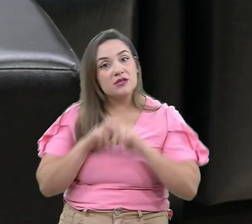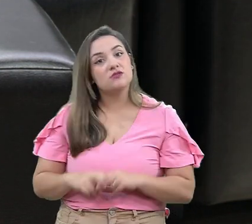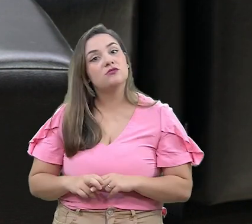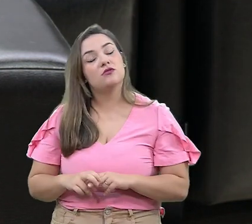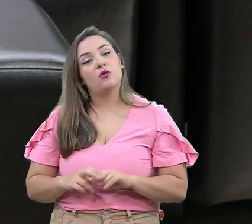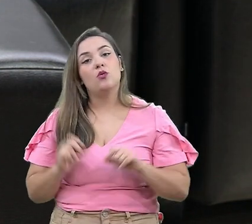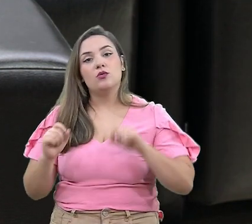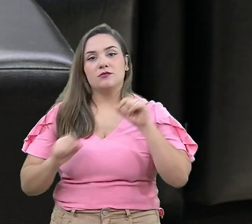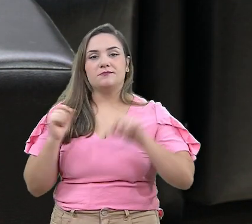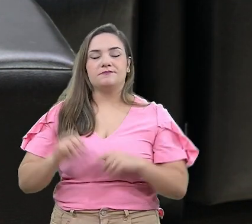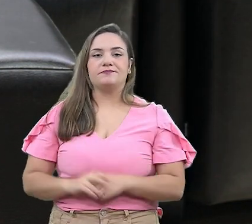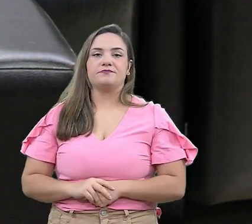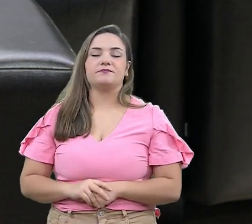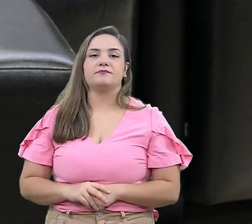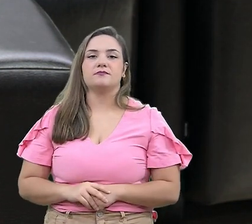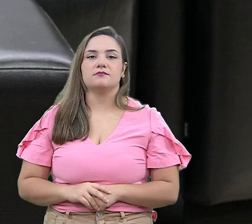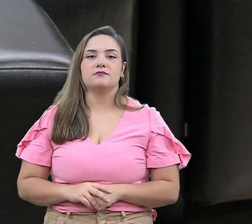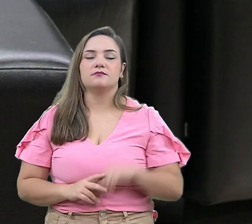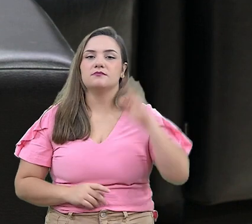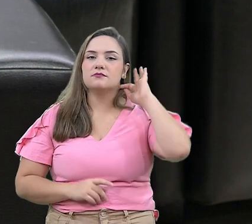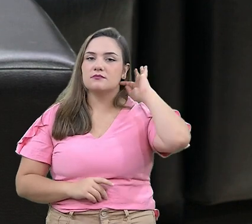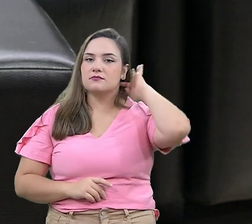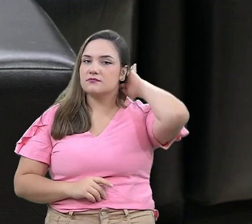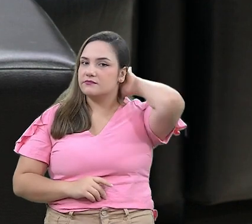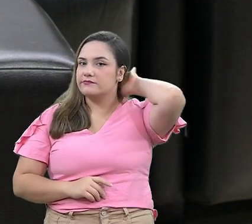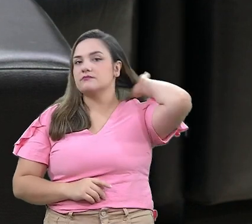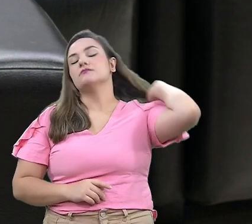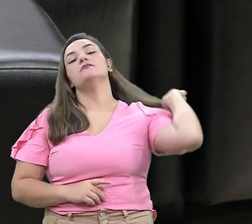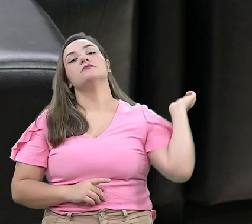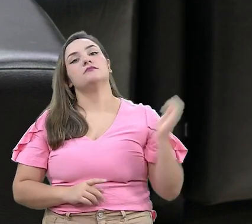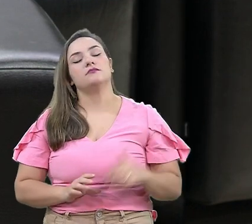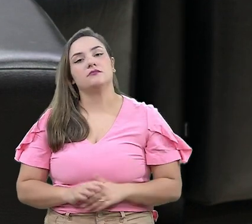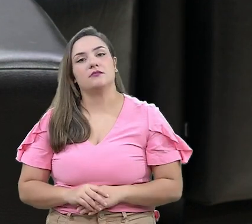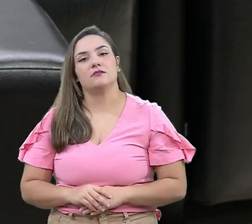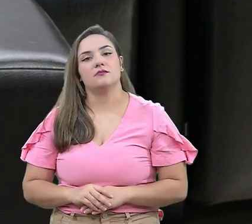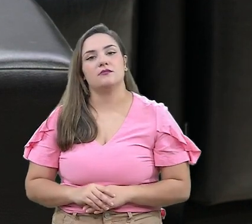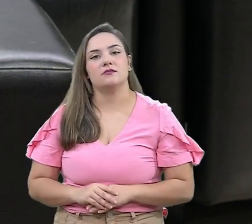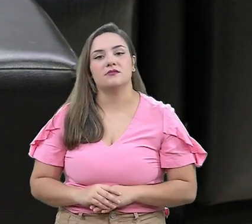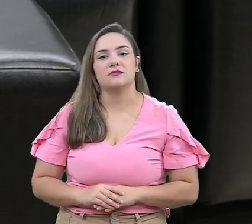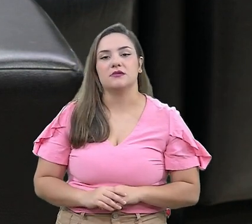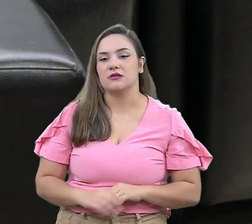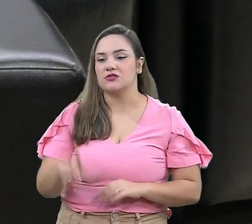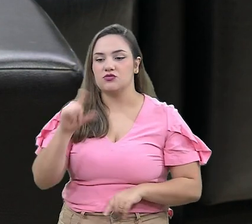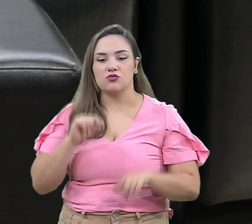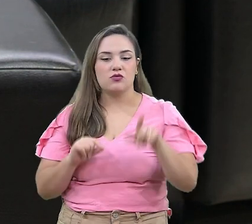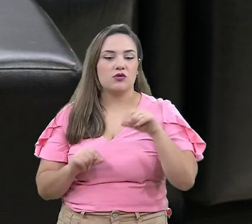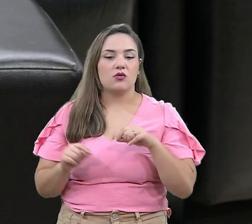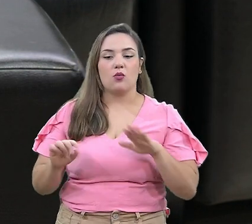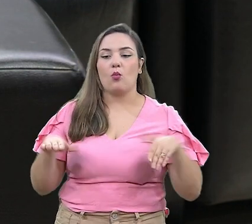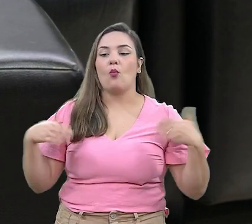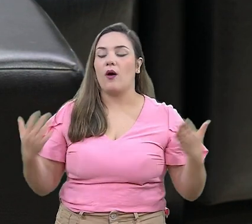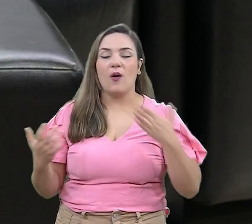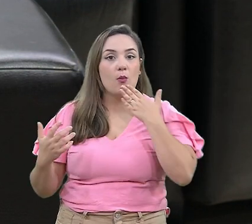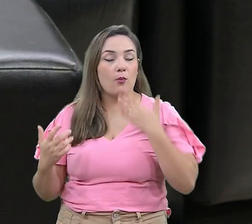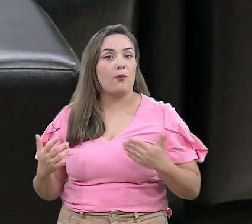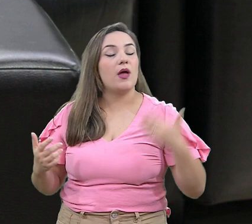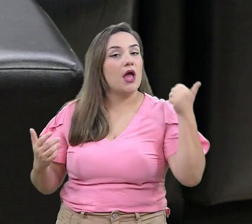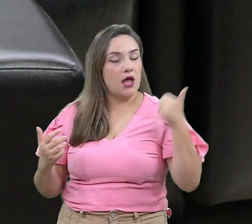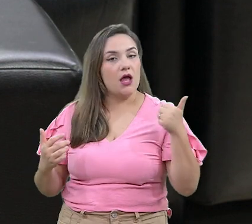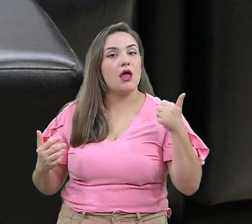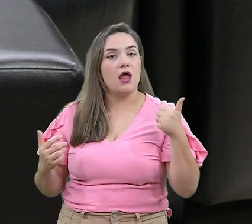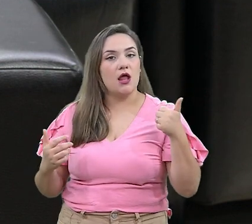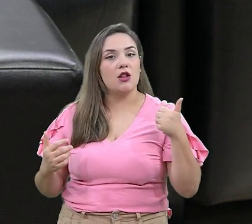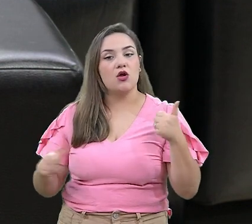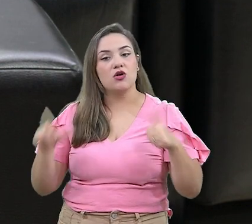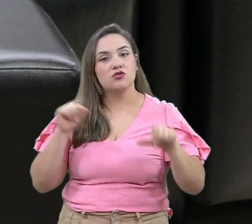E é importante ressalvar que a decisão sobre qual providência vai se tomar